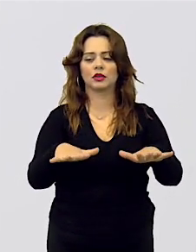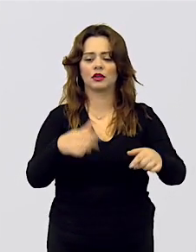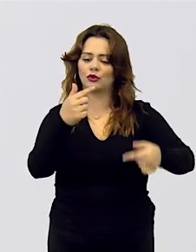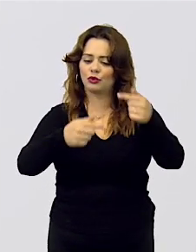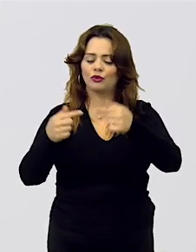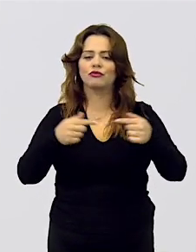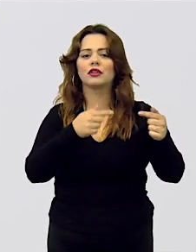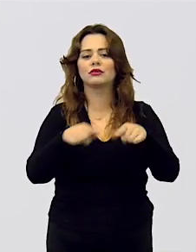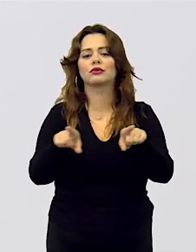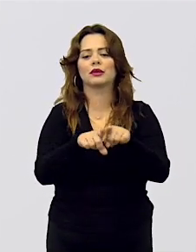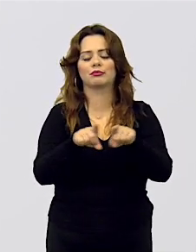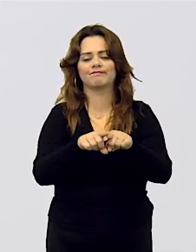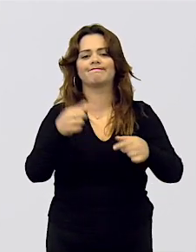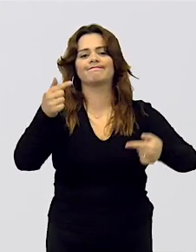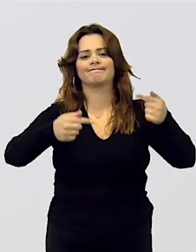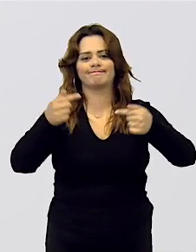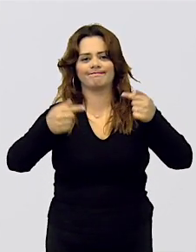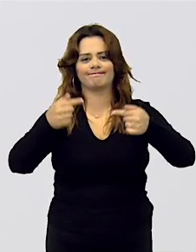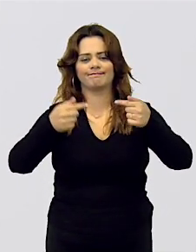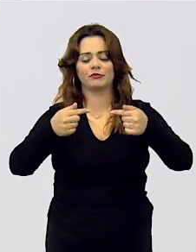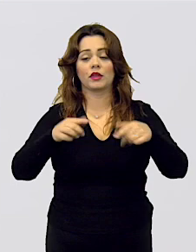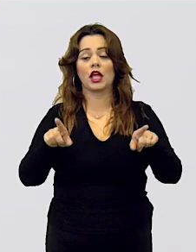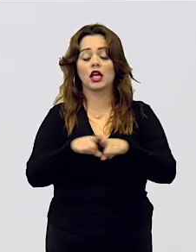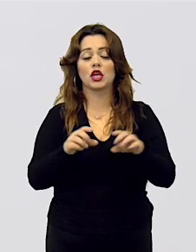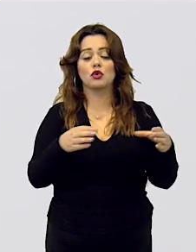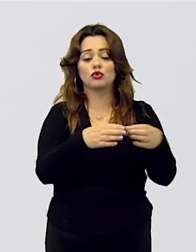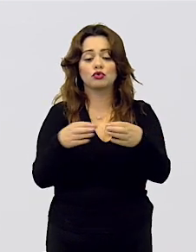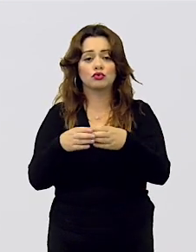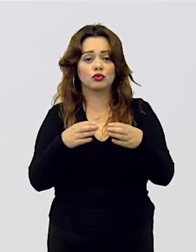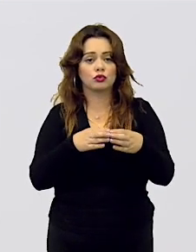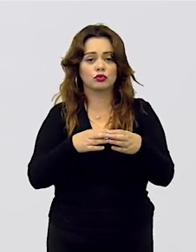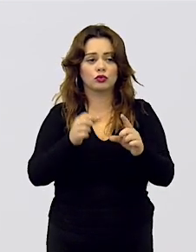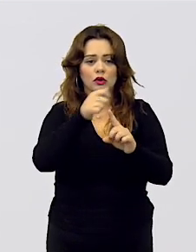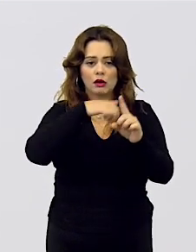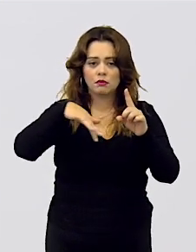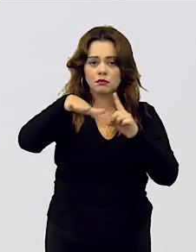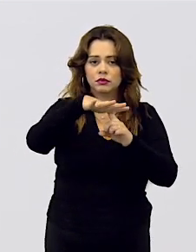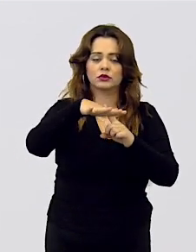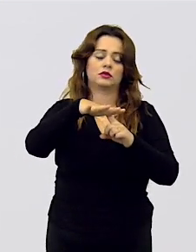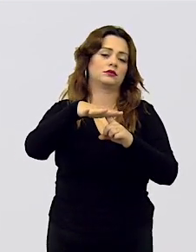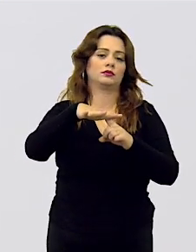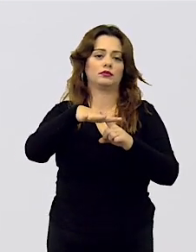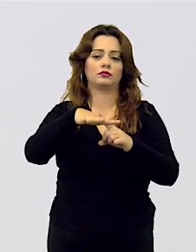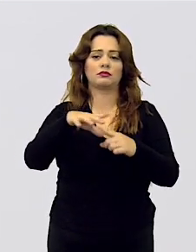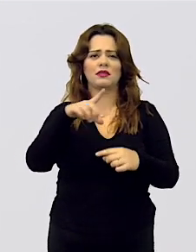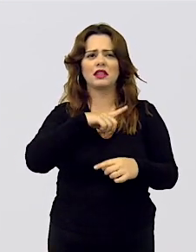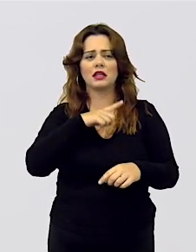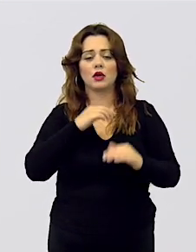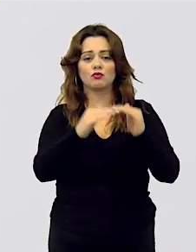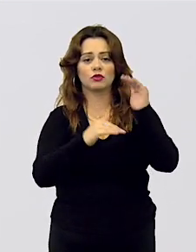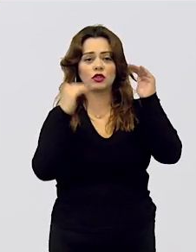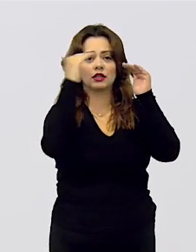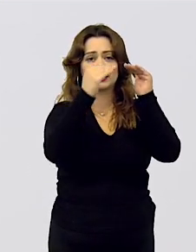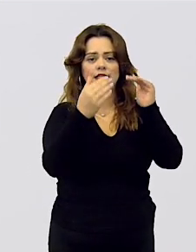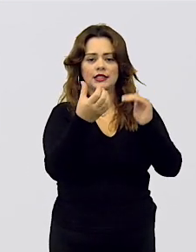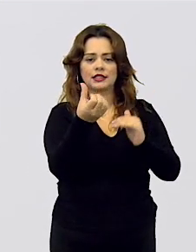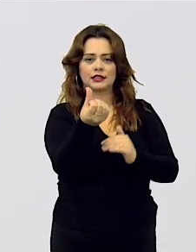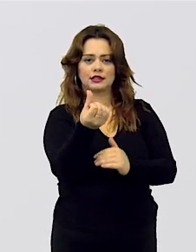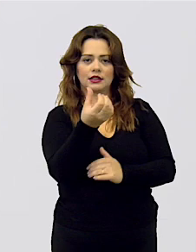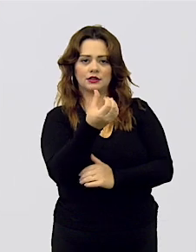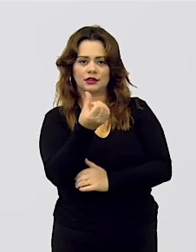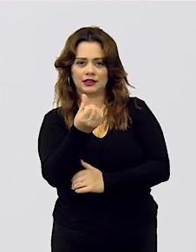na Ucrânia em conjunto a população do bloco supera 660 milhões de habitantes